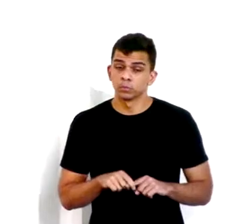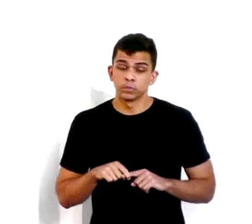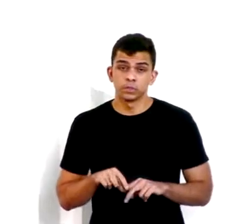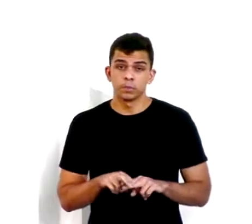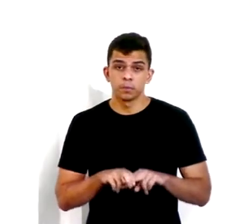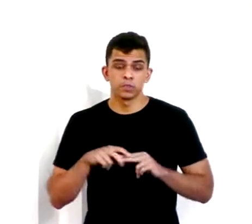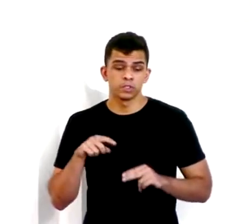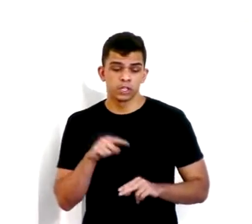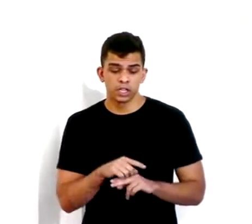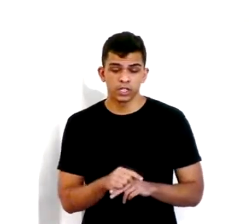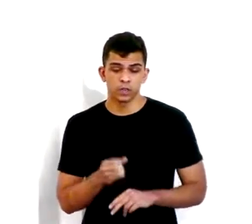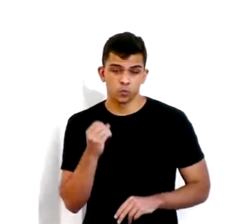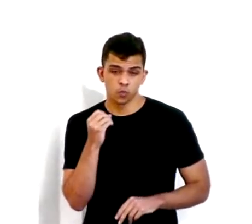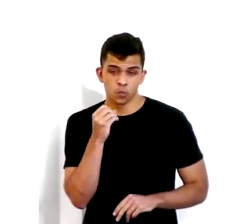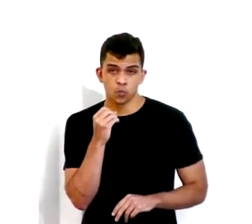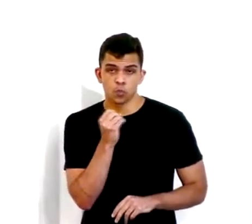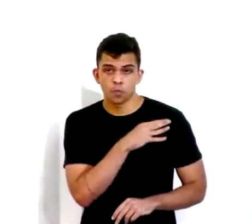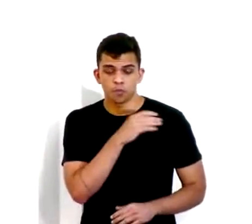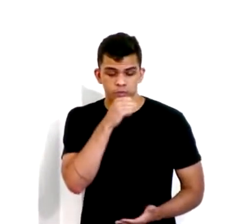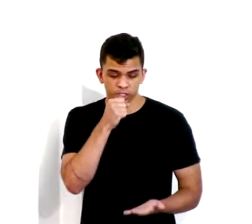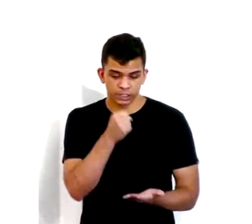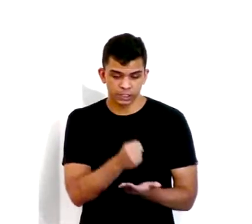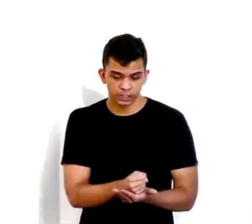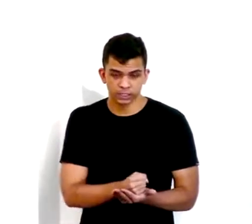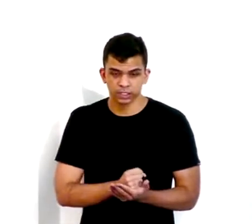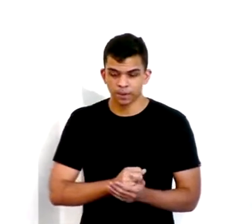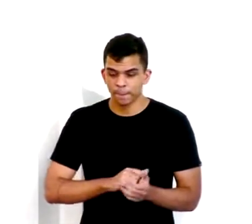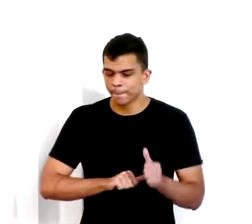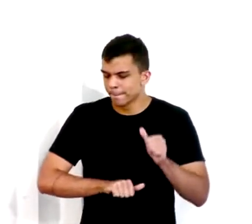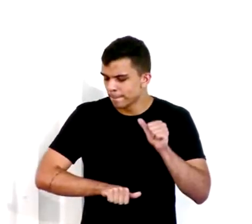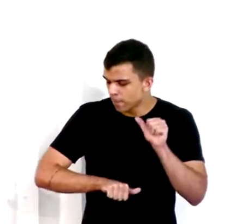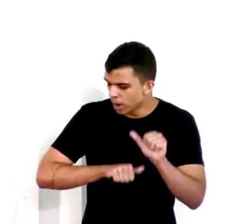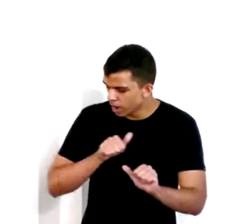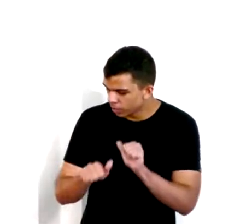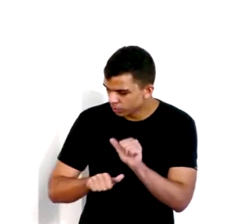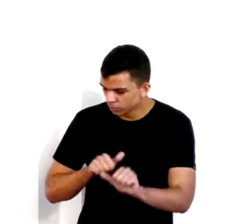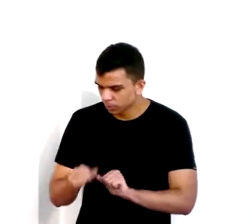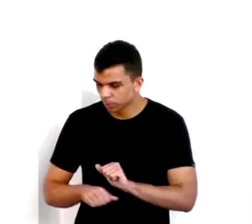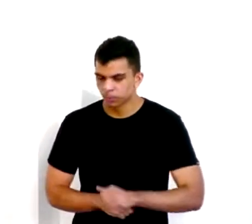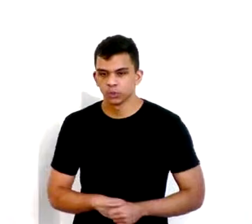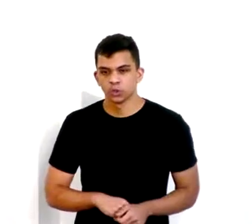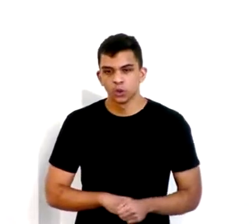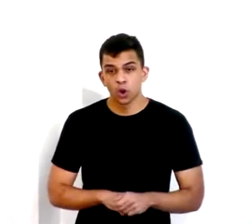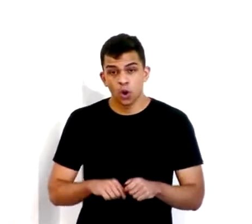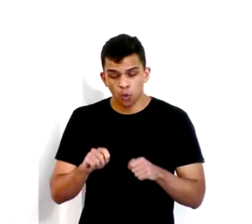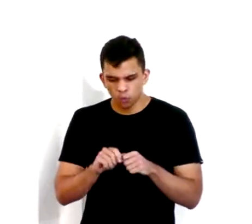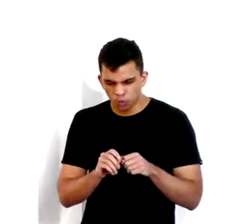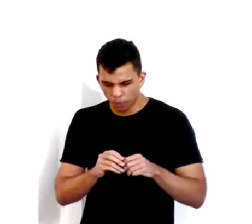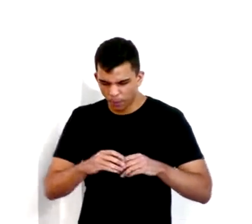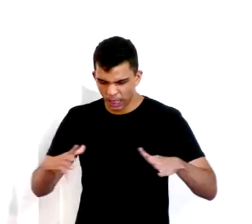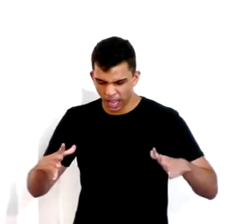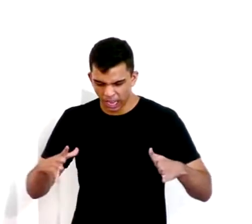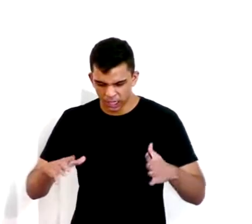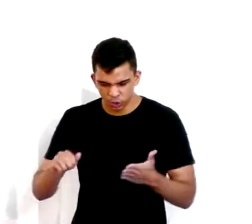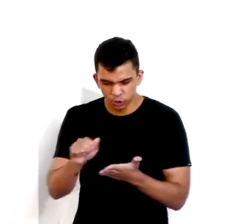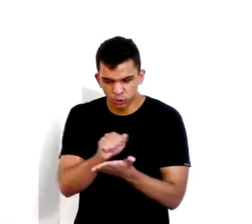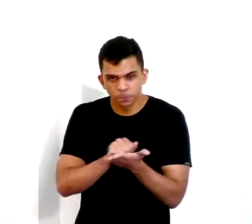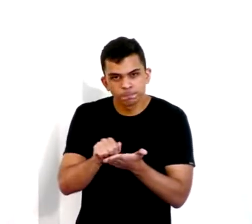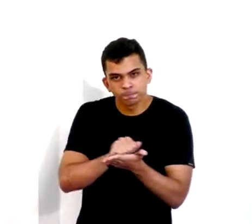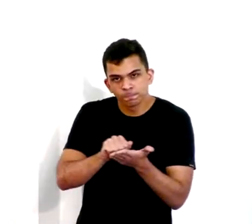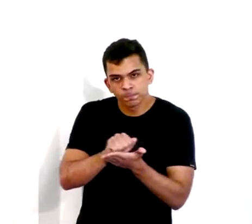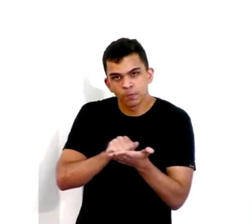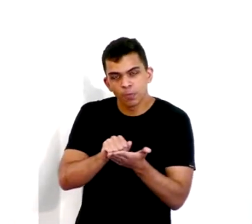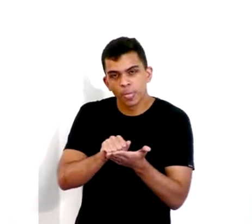arrancou do Novo Testamento todos os fatos miraculosos, todos os milagres.